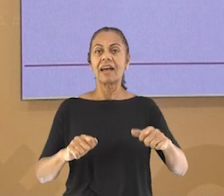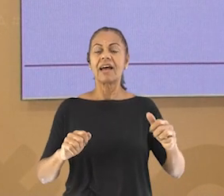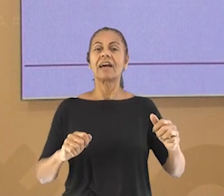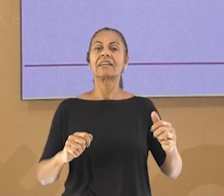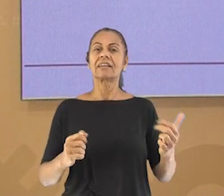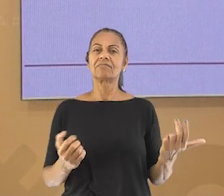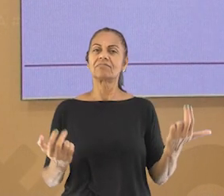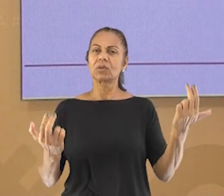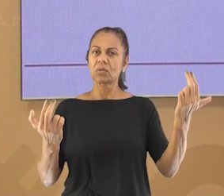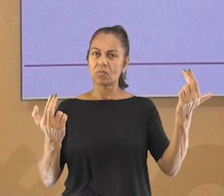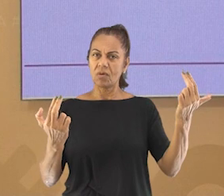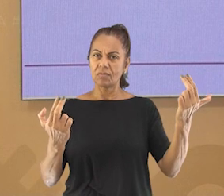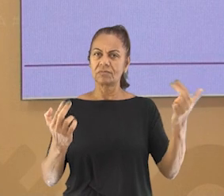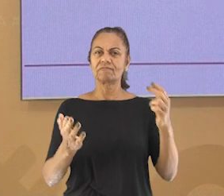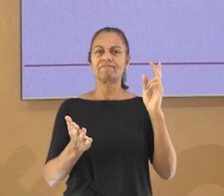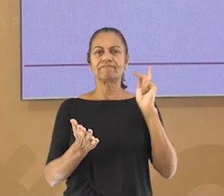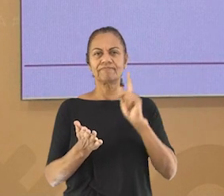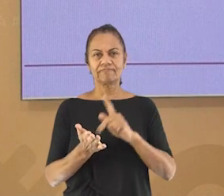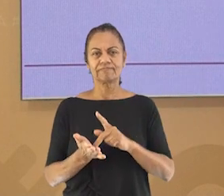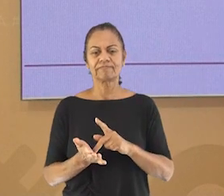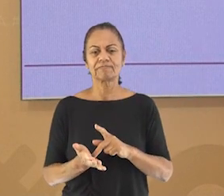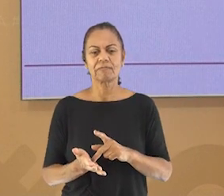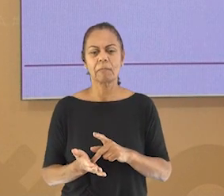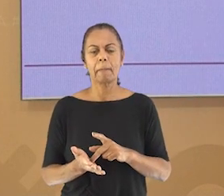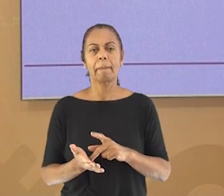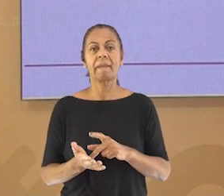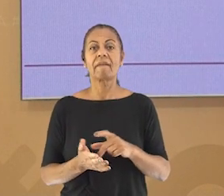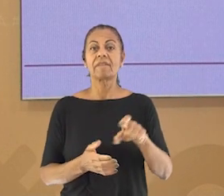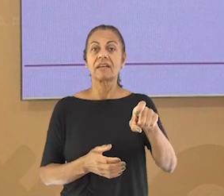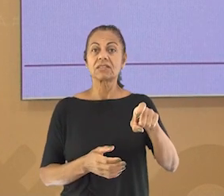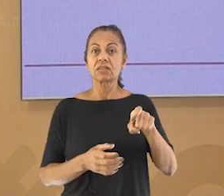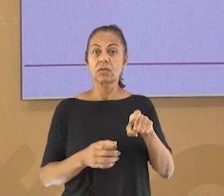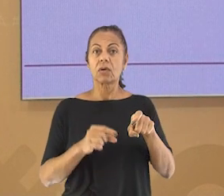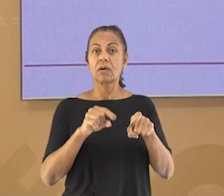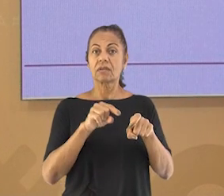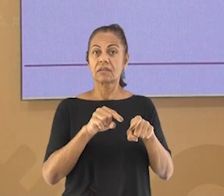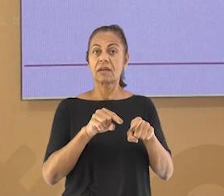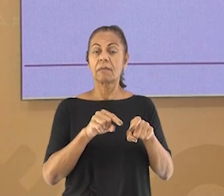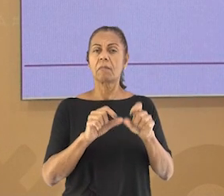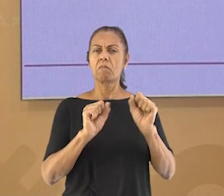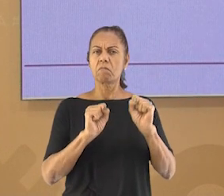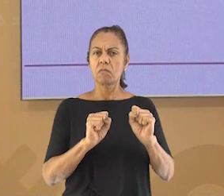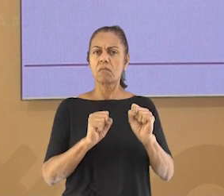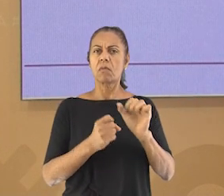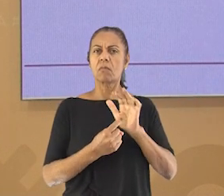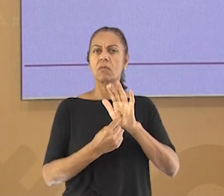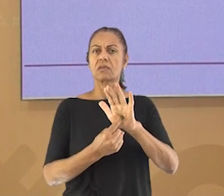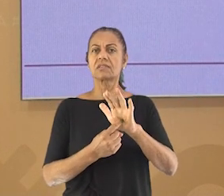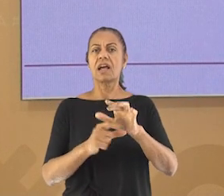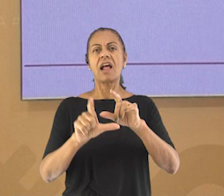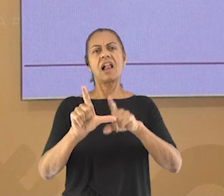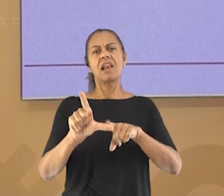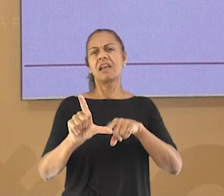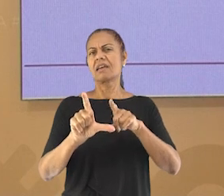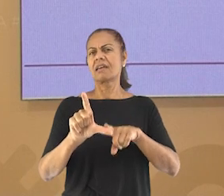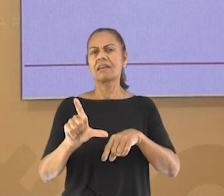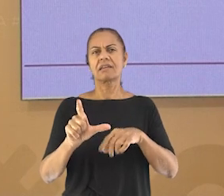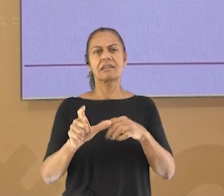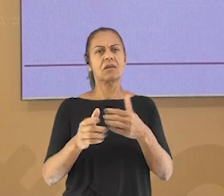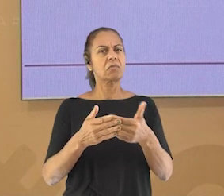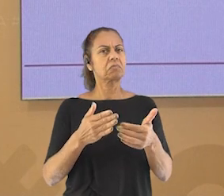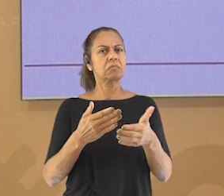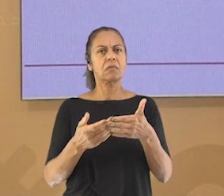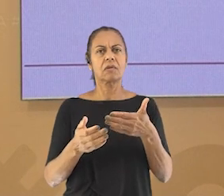E isso vai permitir que a nossa igualdade se torne verdadeira. As incógnitas, elas podem